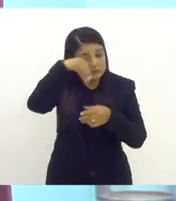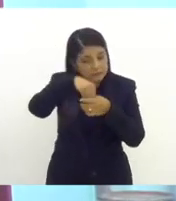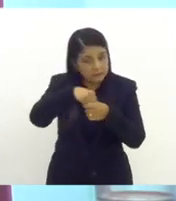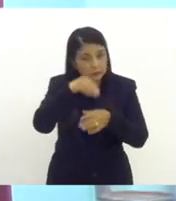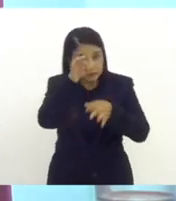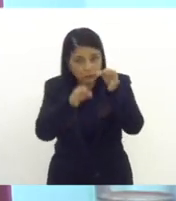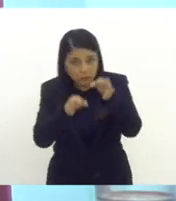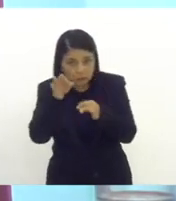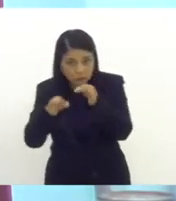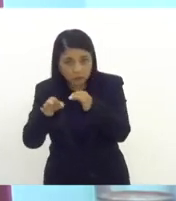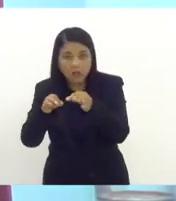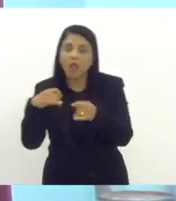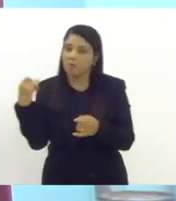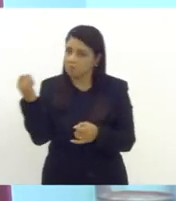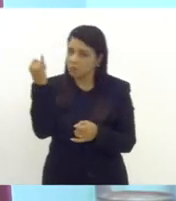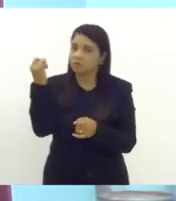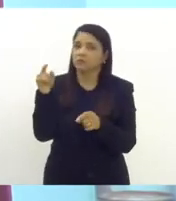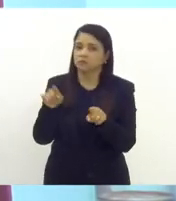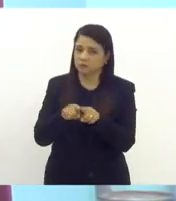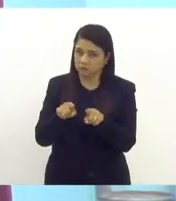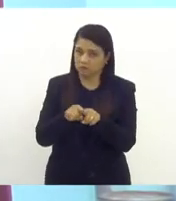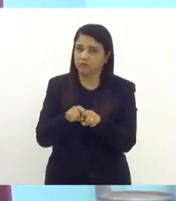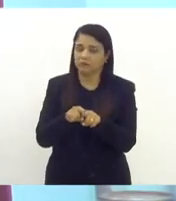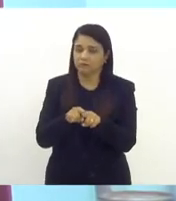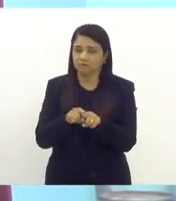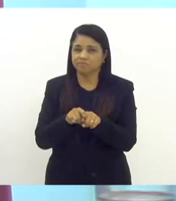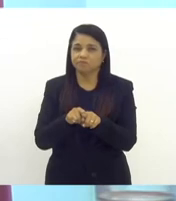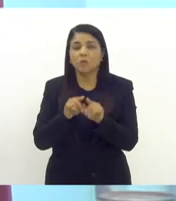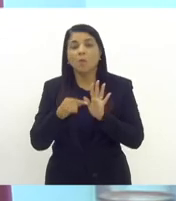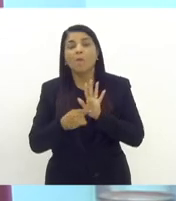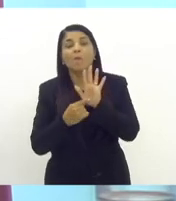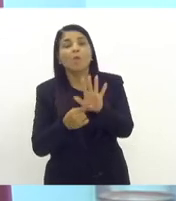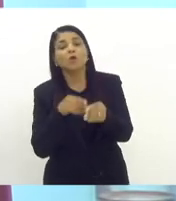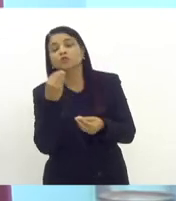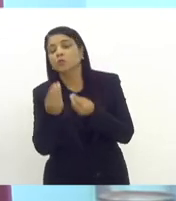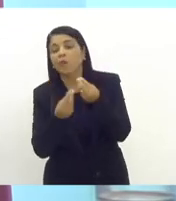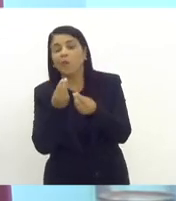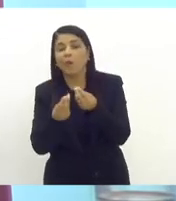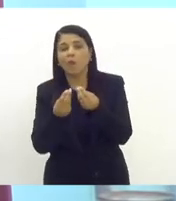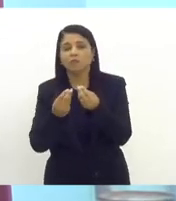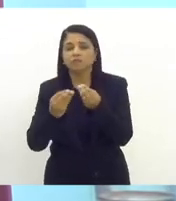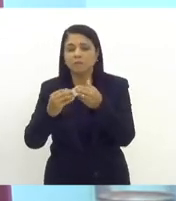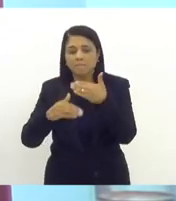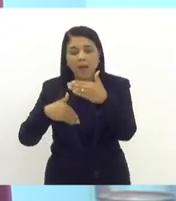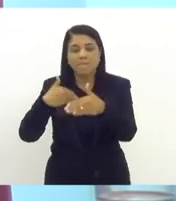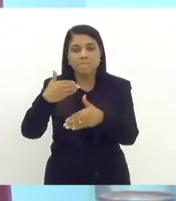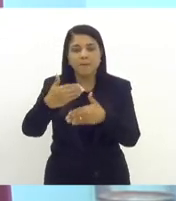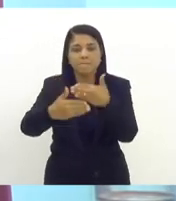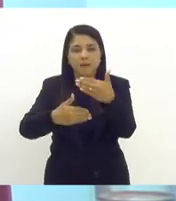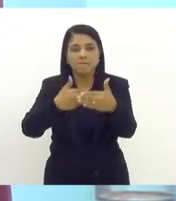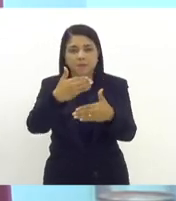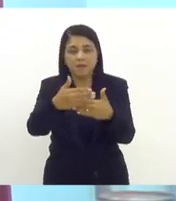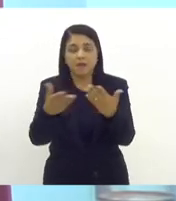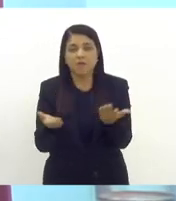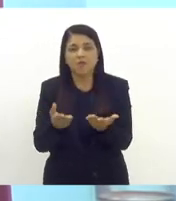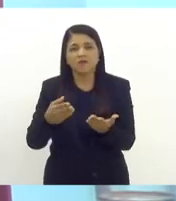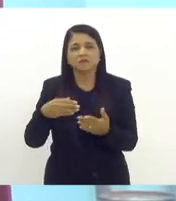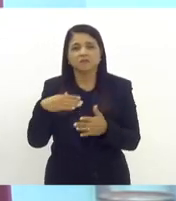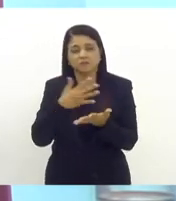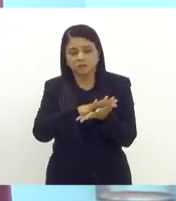muito importante tá isso vai definir como vocês vão caminhar então fizemos agora na Mangueira